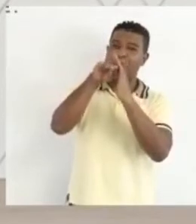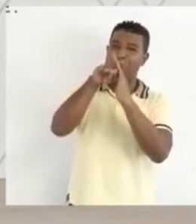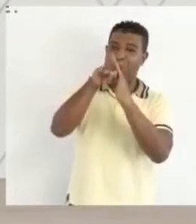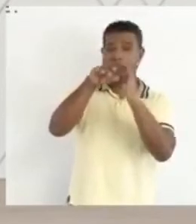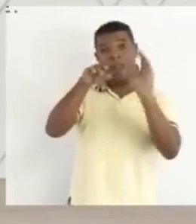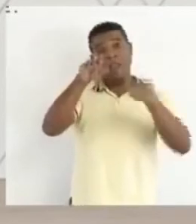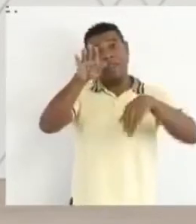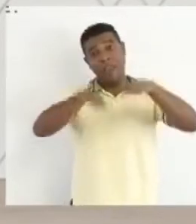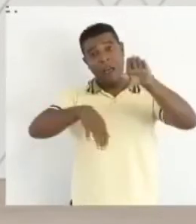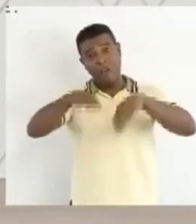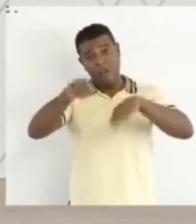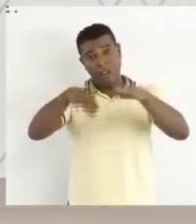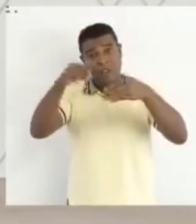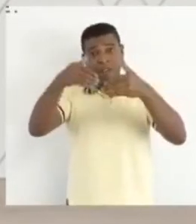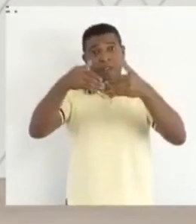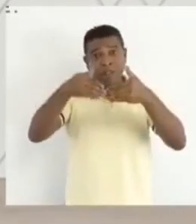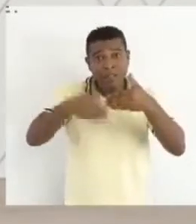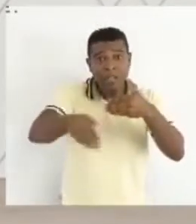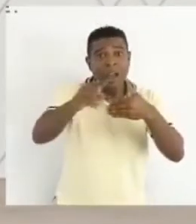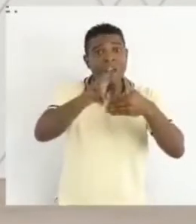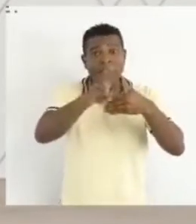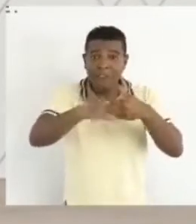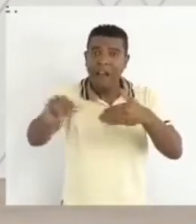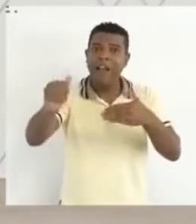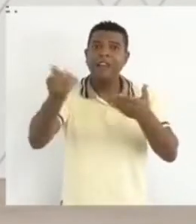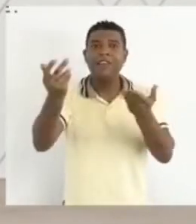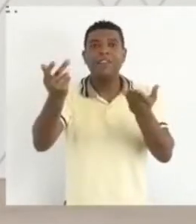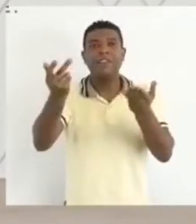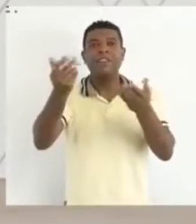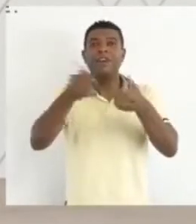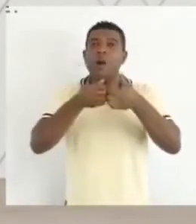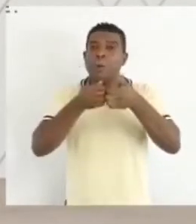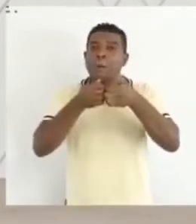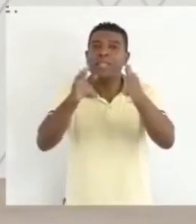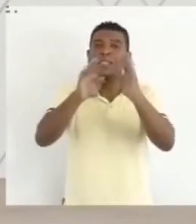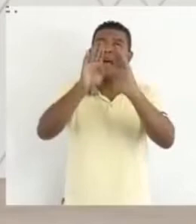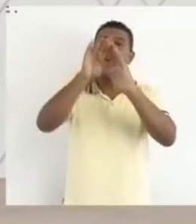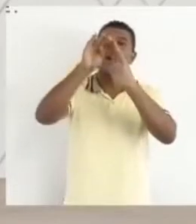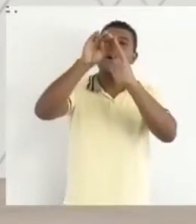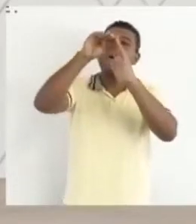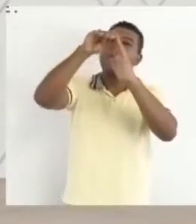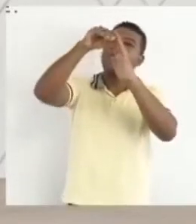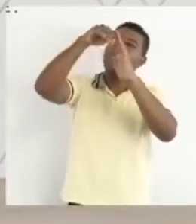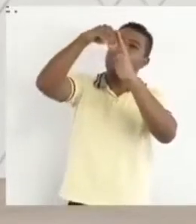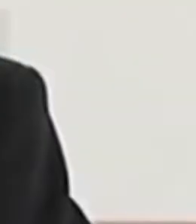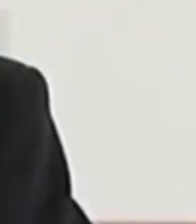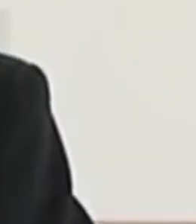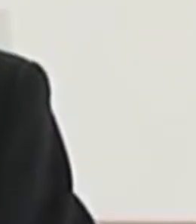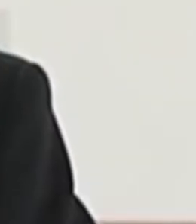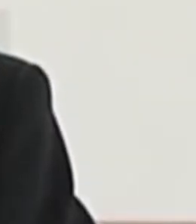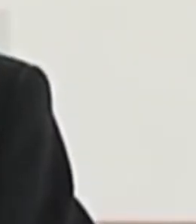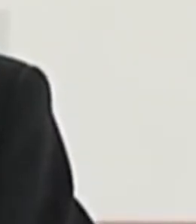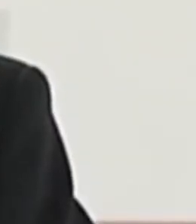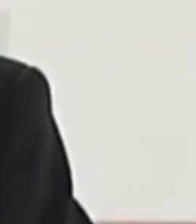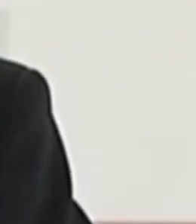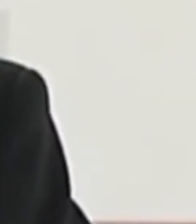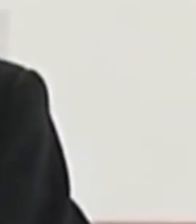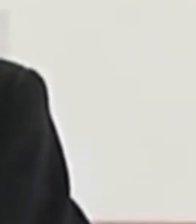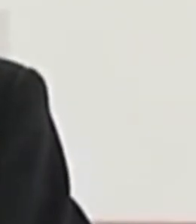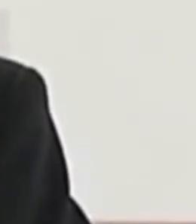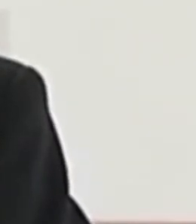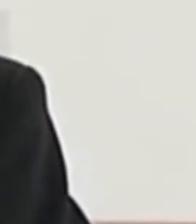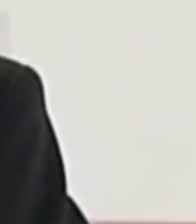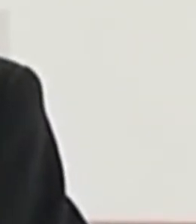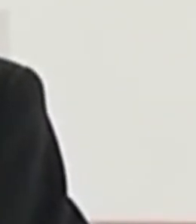uma queda ou uma tendência por algum período de estabilização dos casos no estado. De uma forma